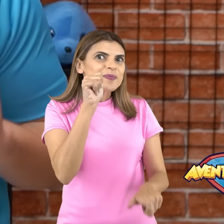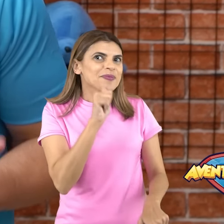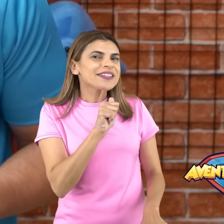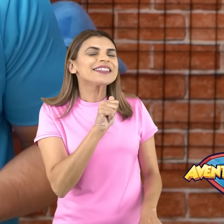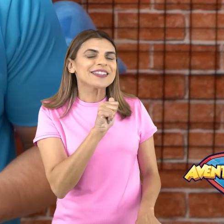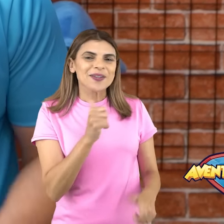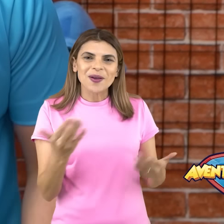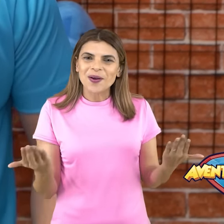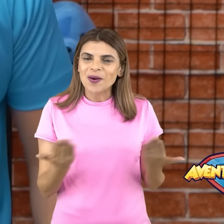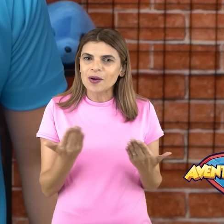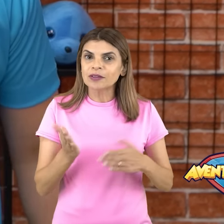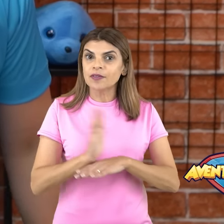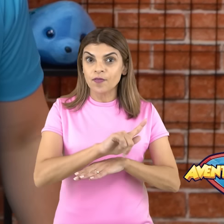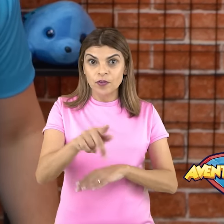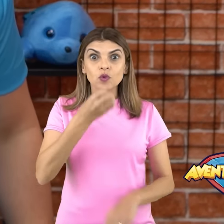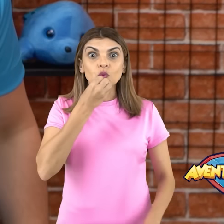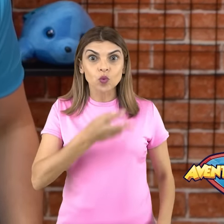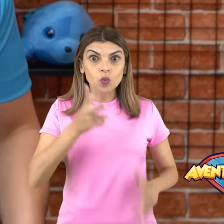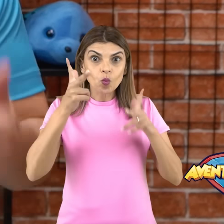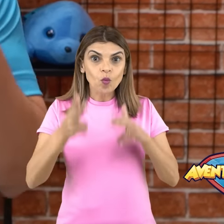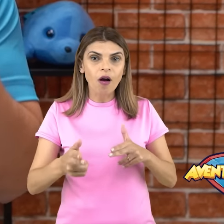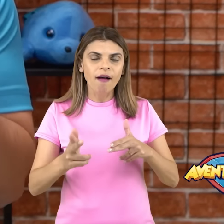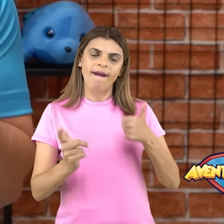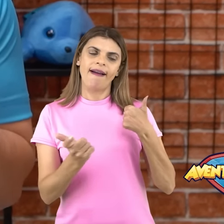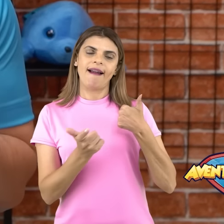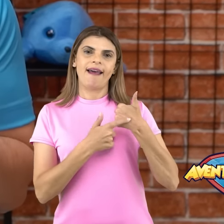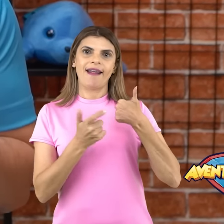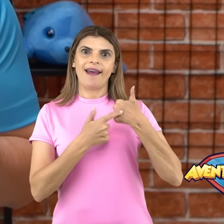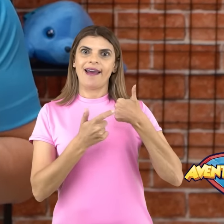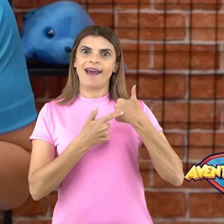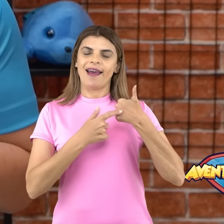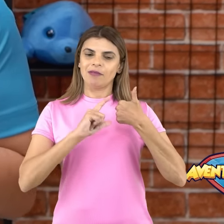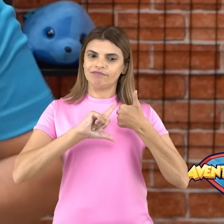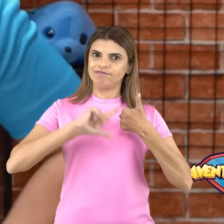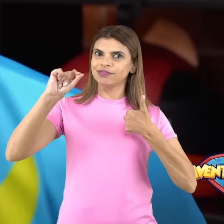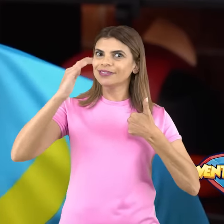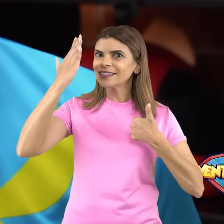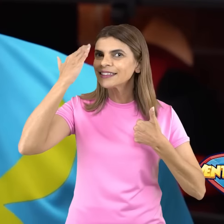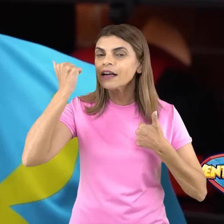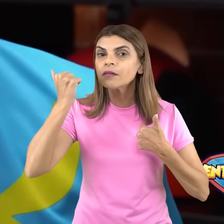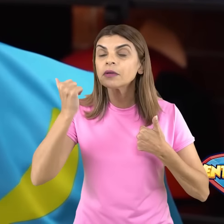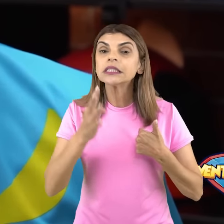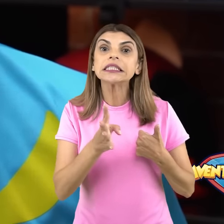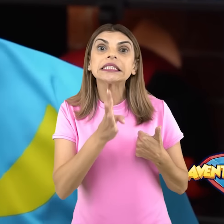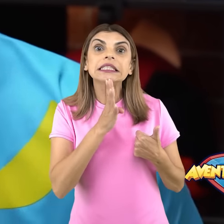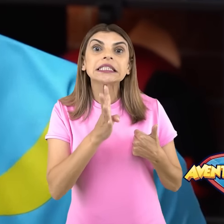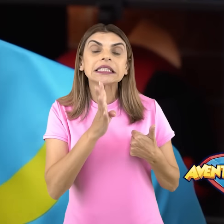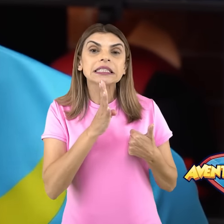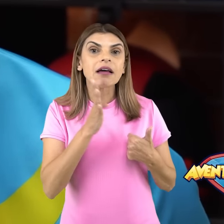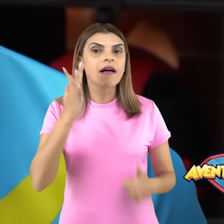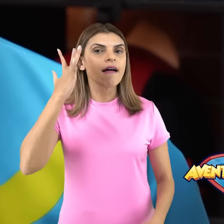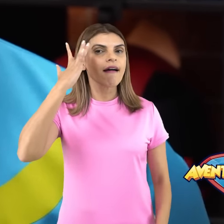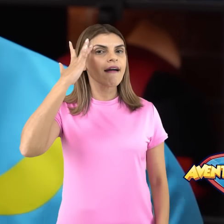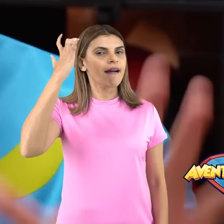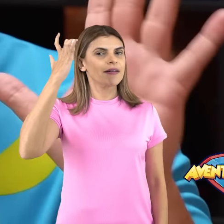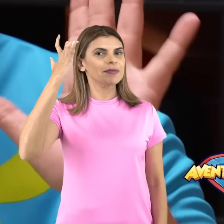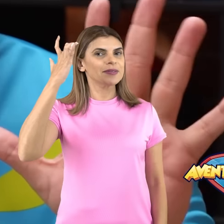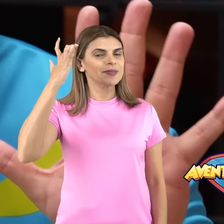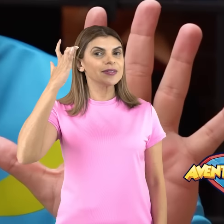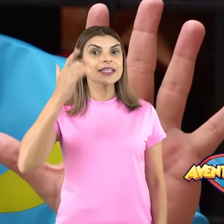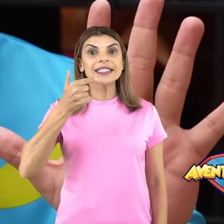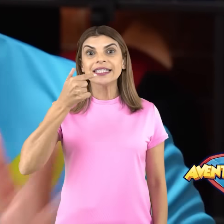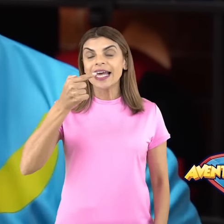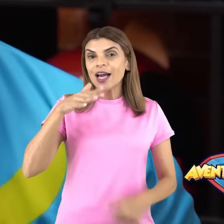Fantástica no episódio de hoje. Se você também gostou, deixa um like aí para eu saber. Lembrando que amanhã,